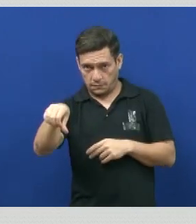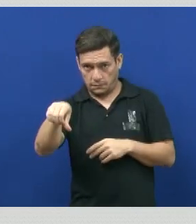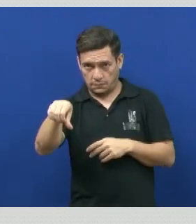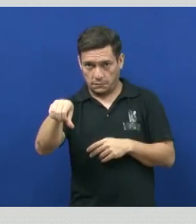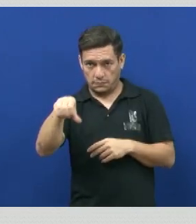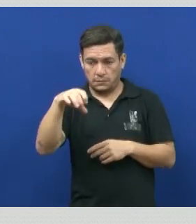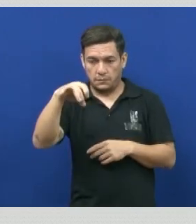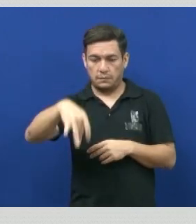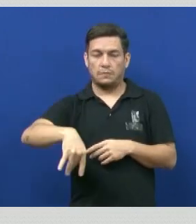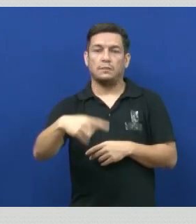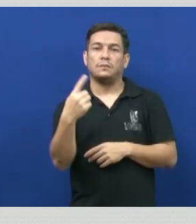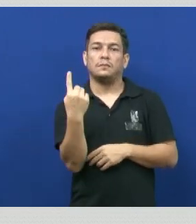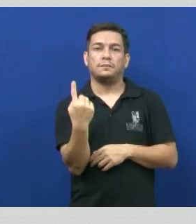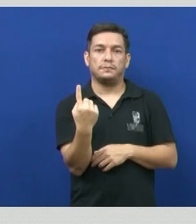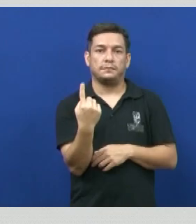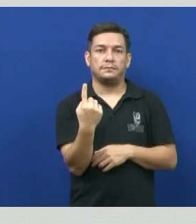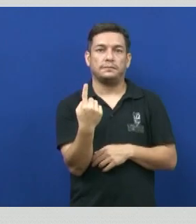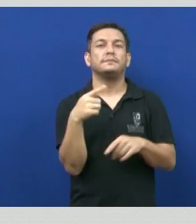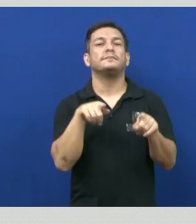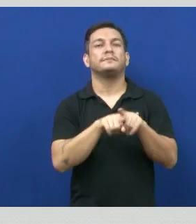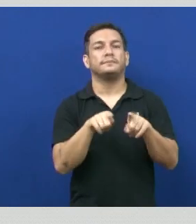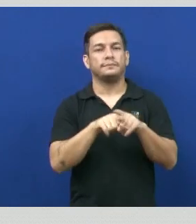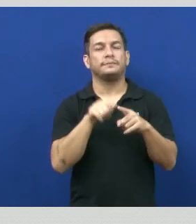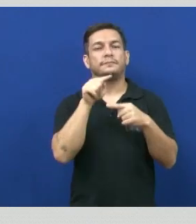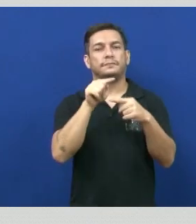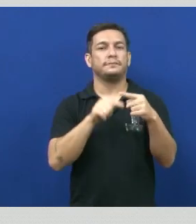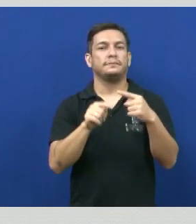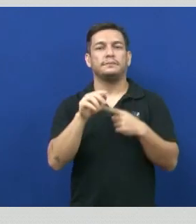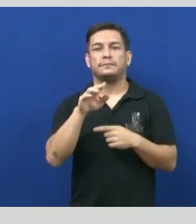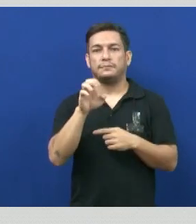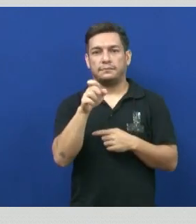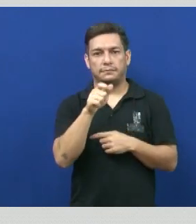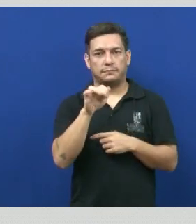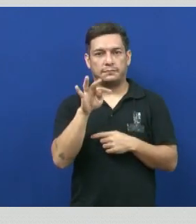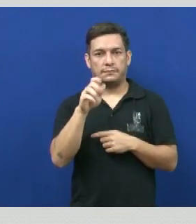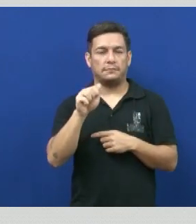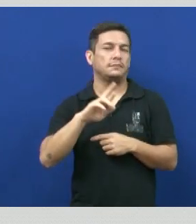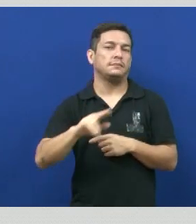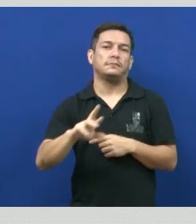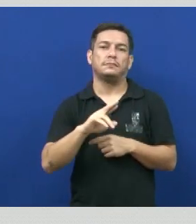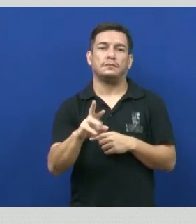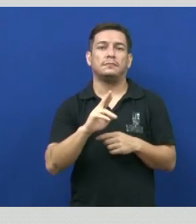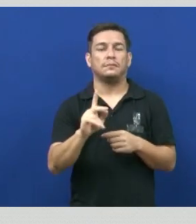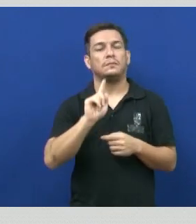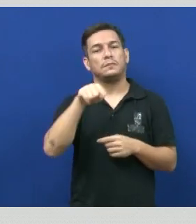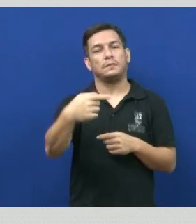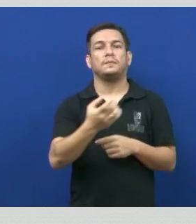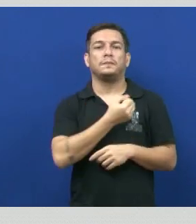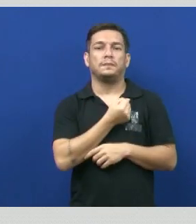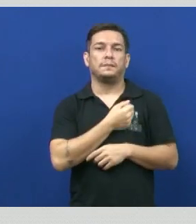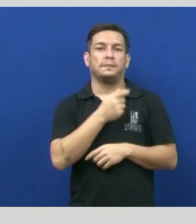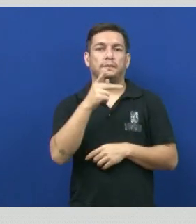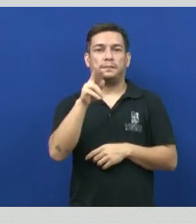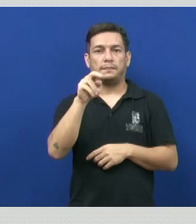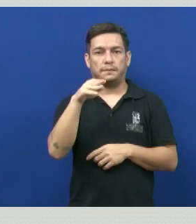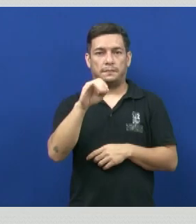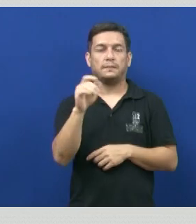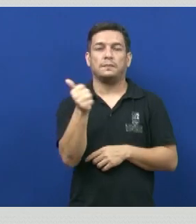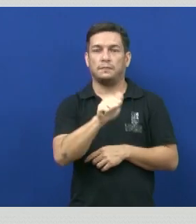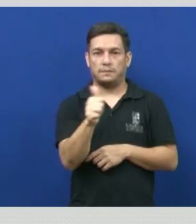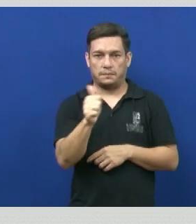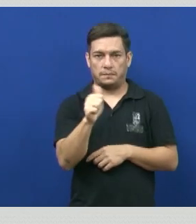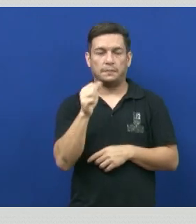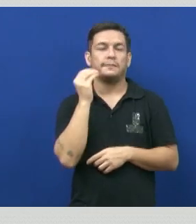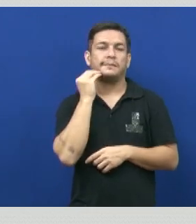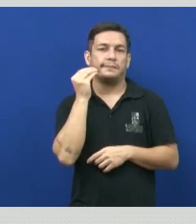e sobra resto 1. Então, também essa divisão não é exata. O próximo número primo seria o 11.